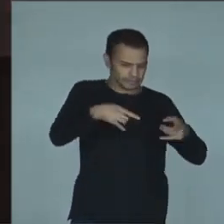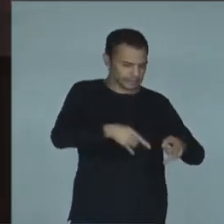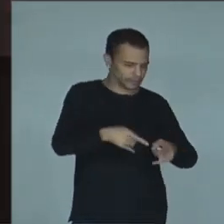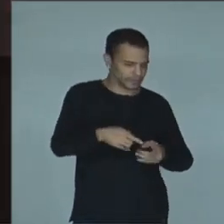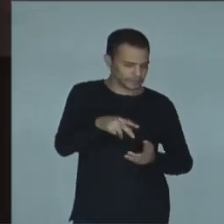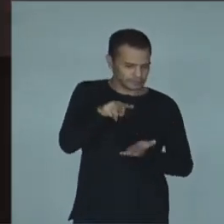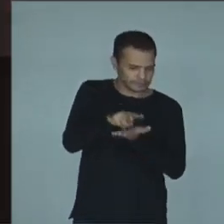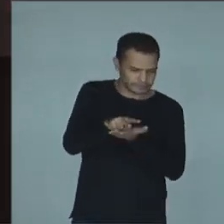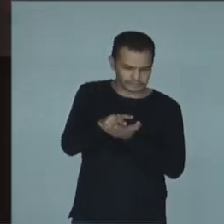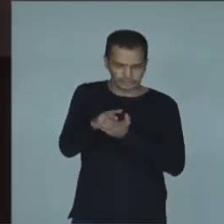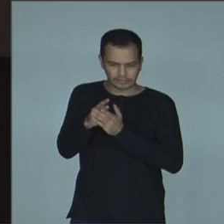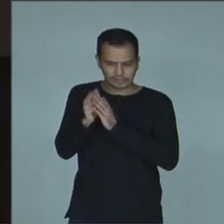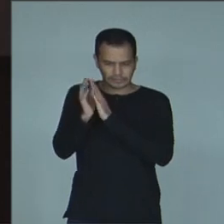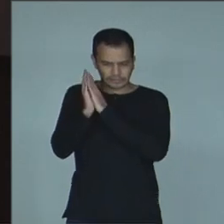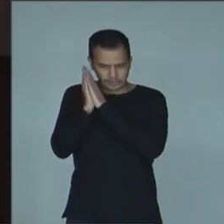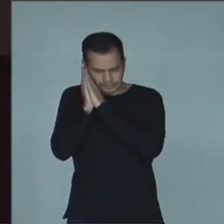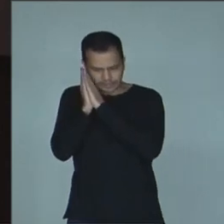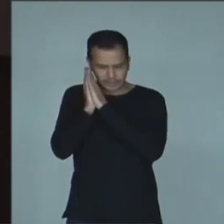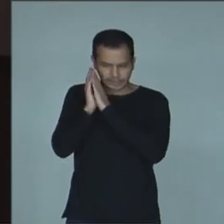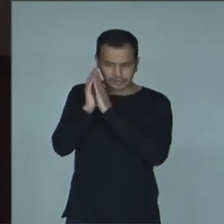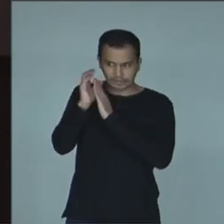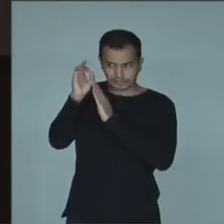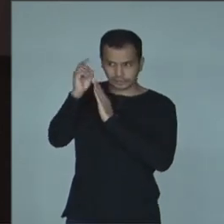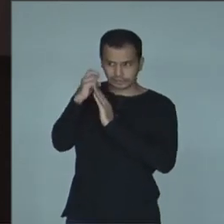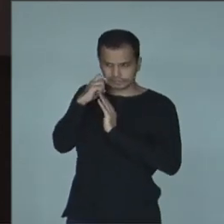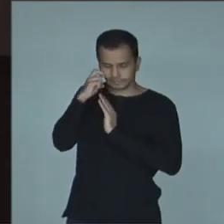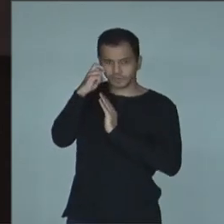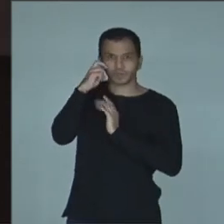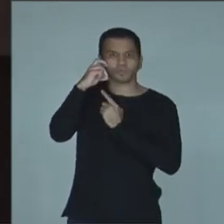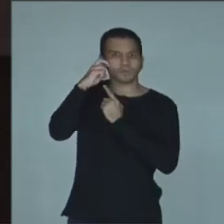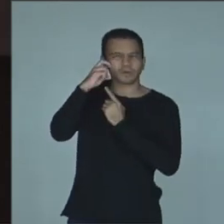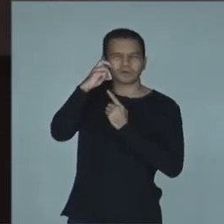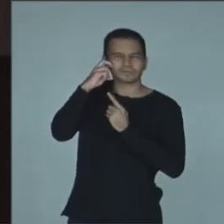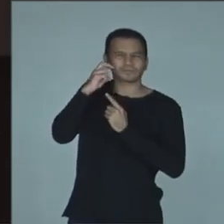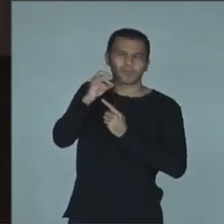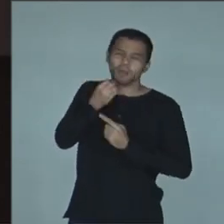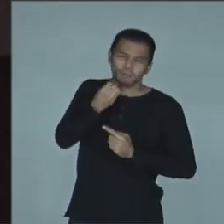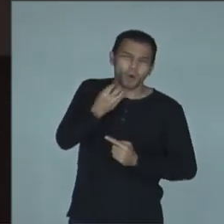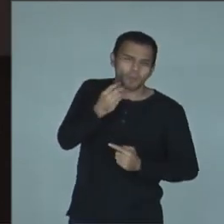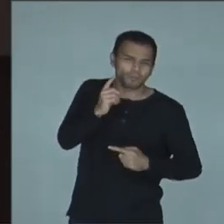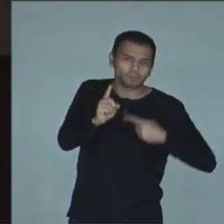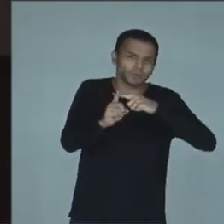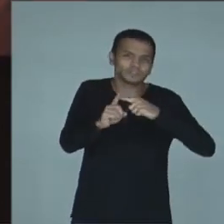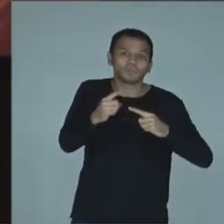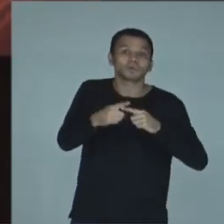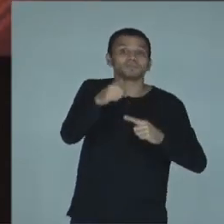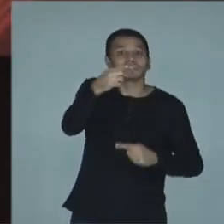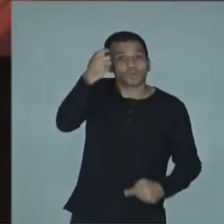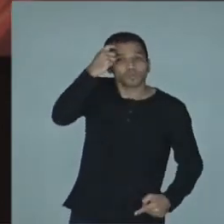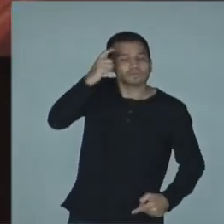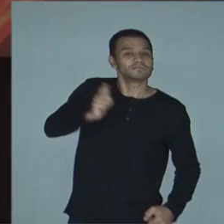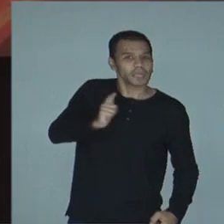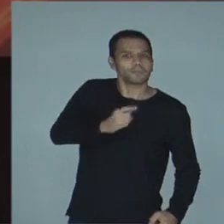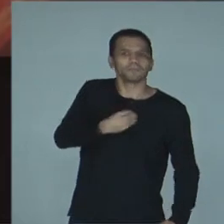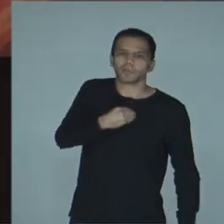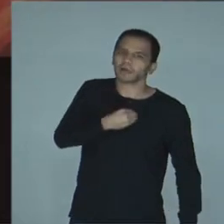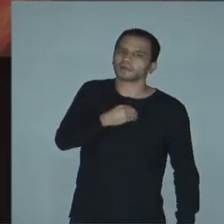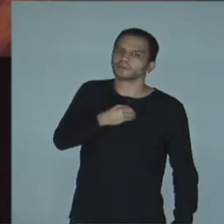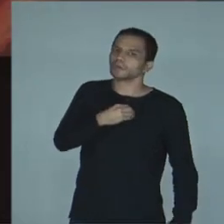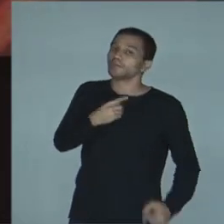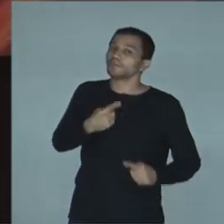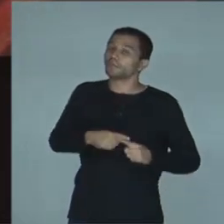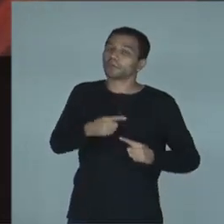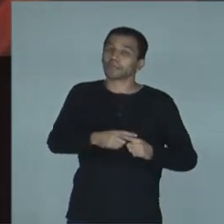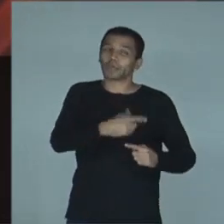um bom sinal tá um bom sinal pelo menos você tá consciente que você tá no pecado porque